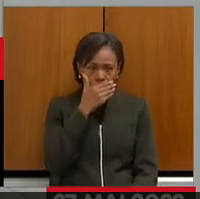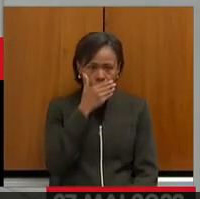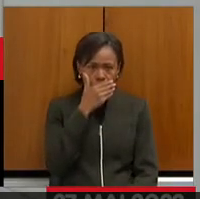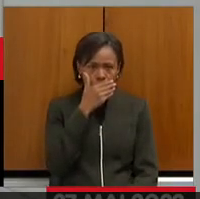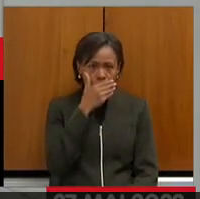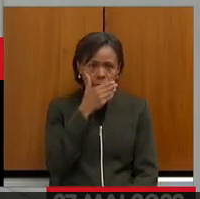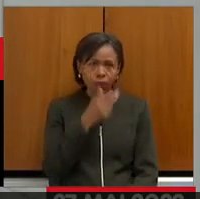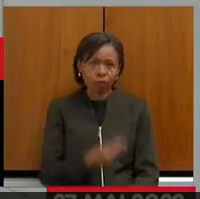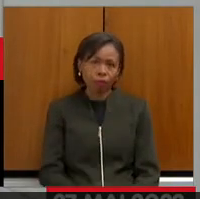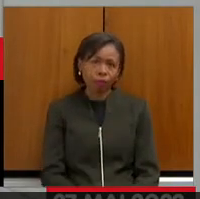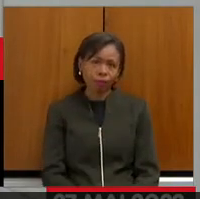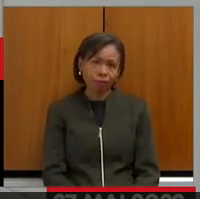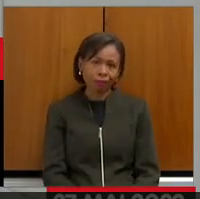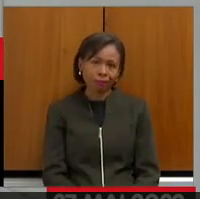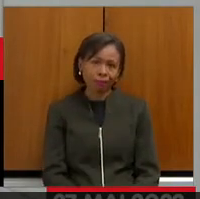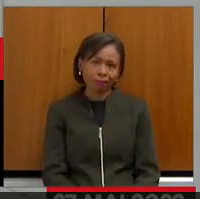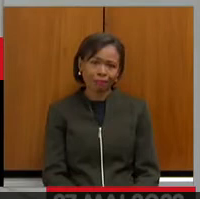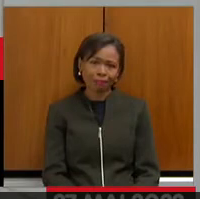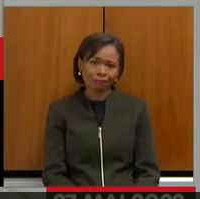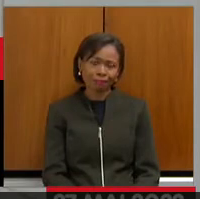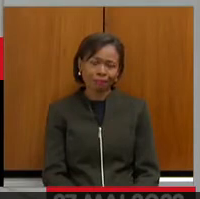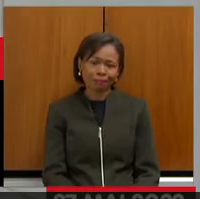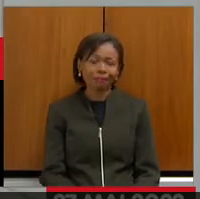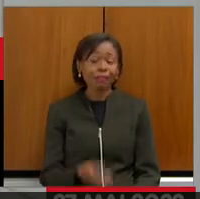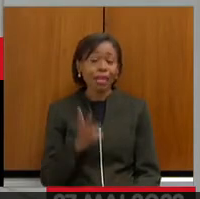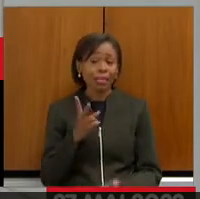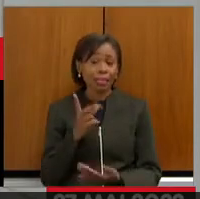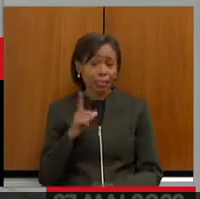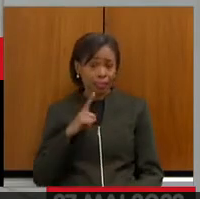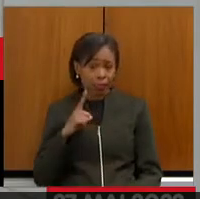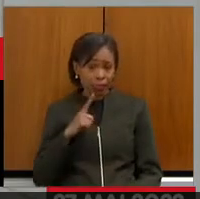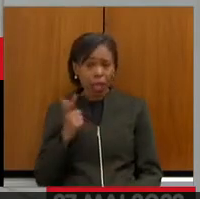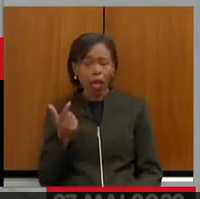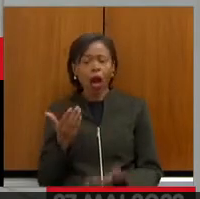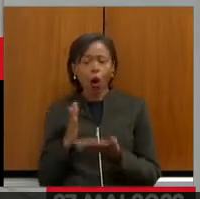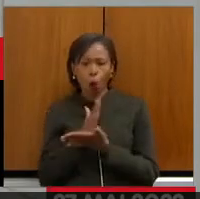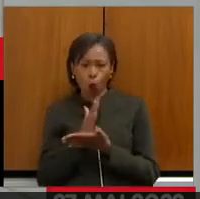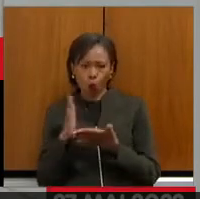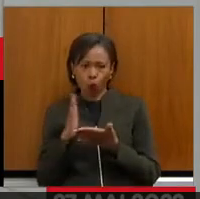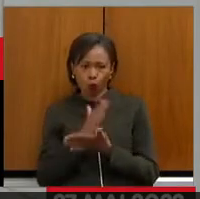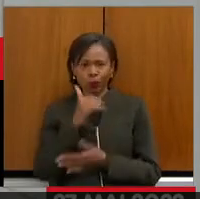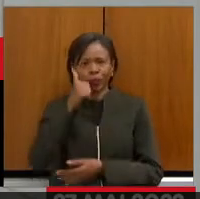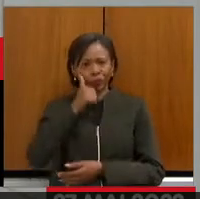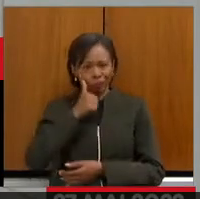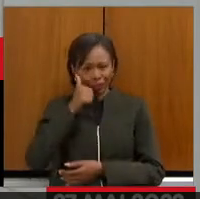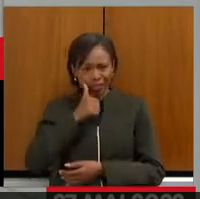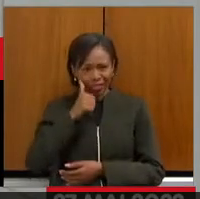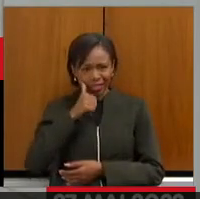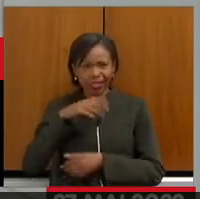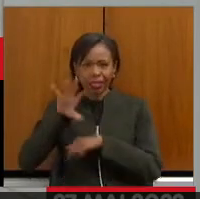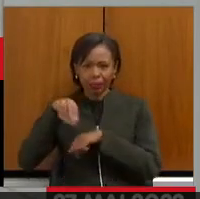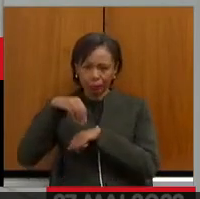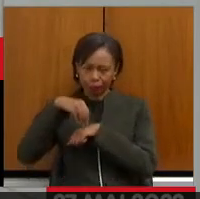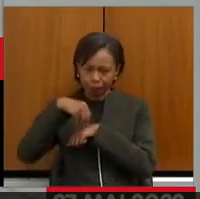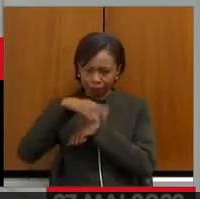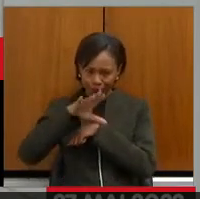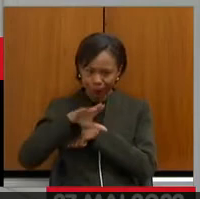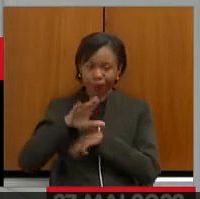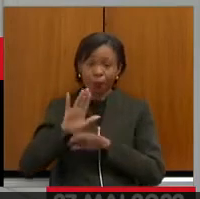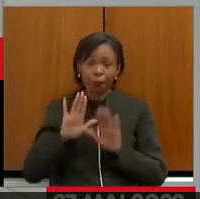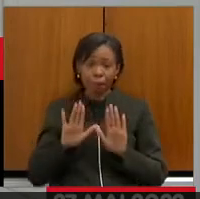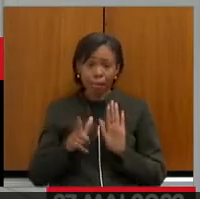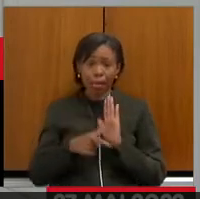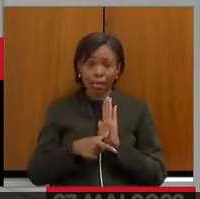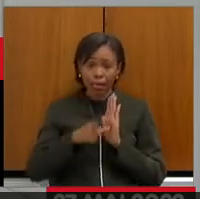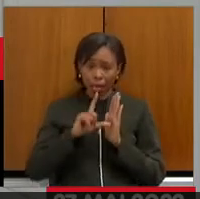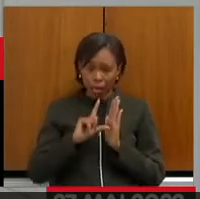gente nós ainda temos mais algumas mulheres aqui para trazerem suas mensagens mas